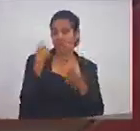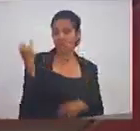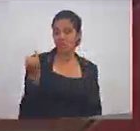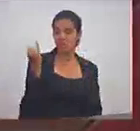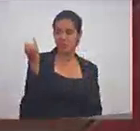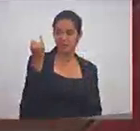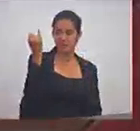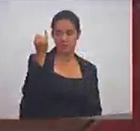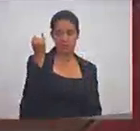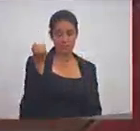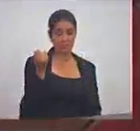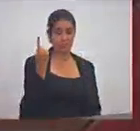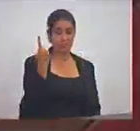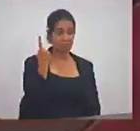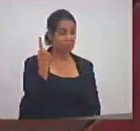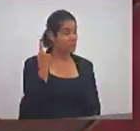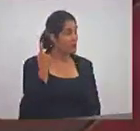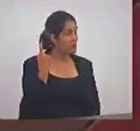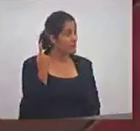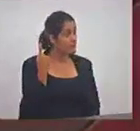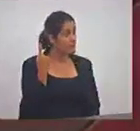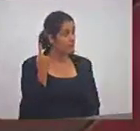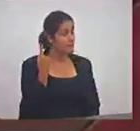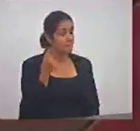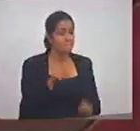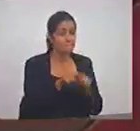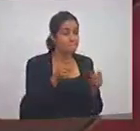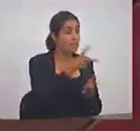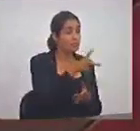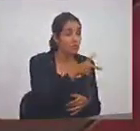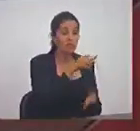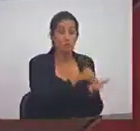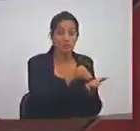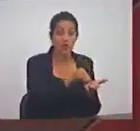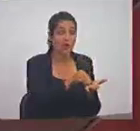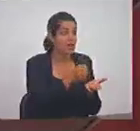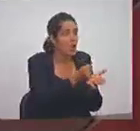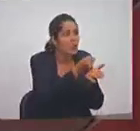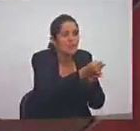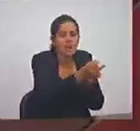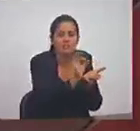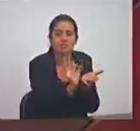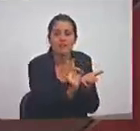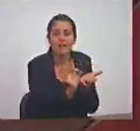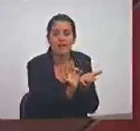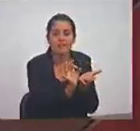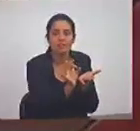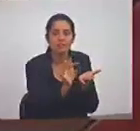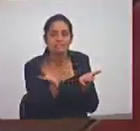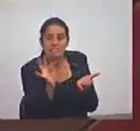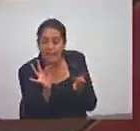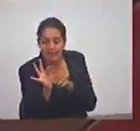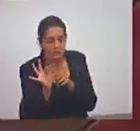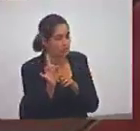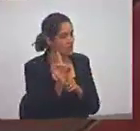importante, é importante. Agora, professor que está faltando na rede, ninguém contrata. Ah, contratou tantos professores, mas não contratou técnico, não